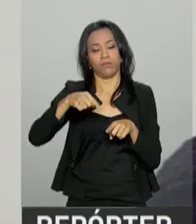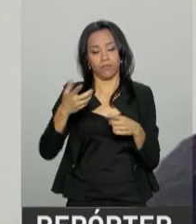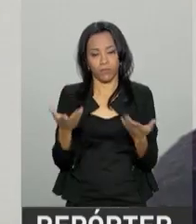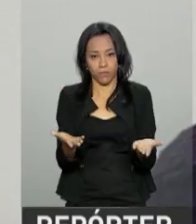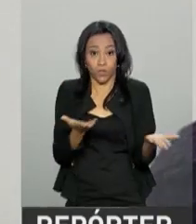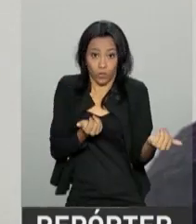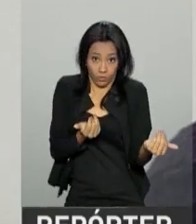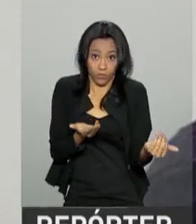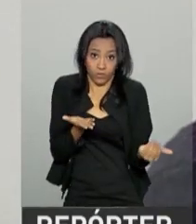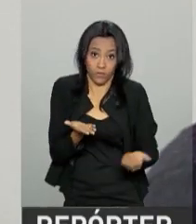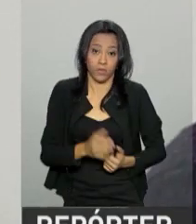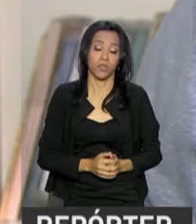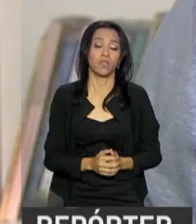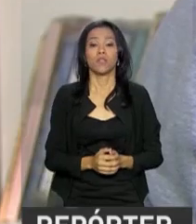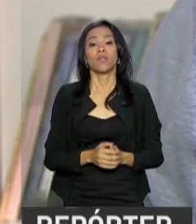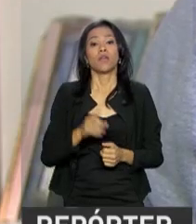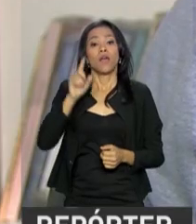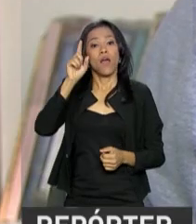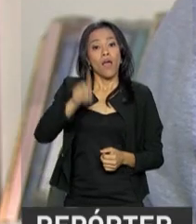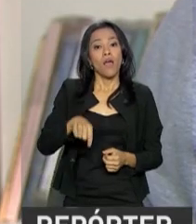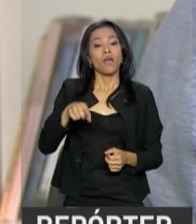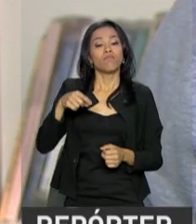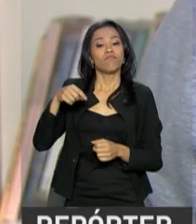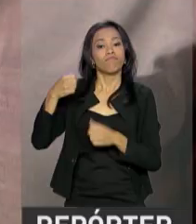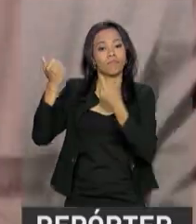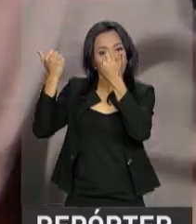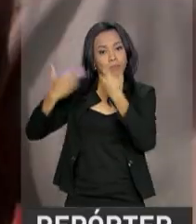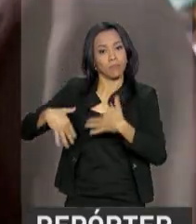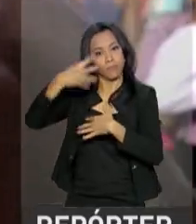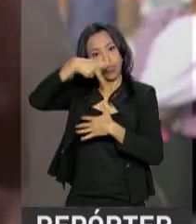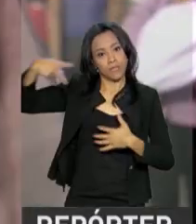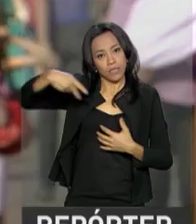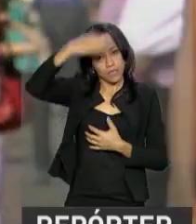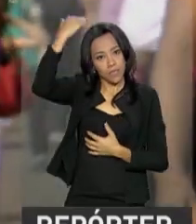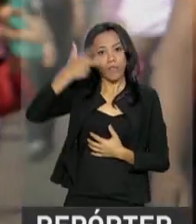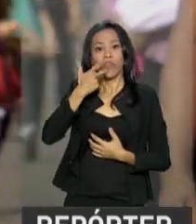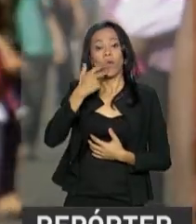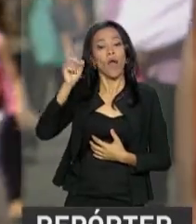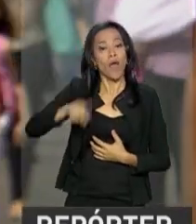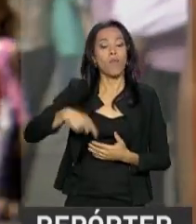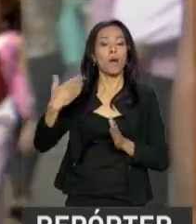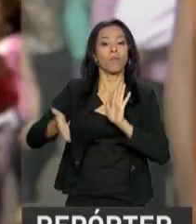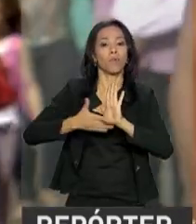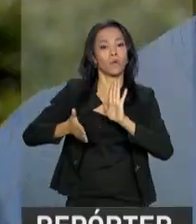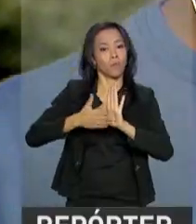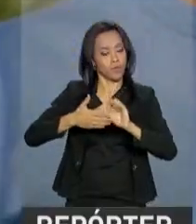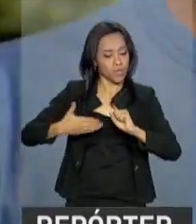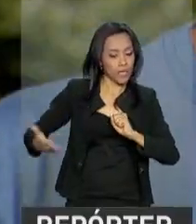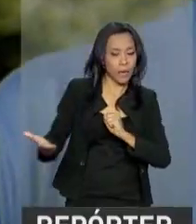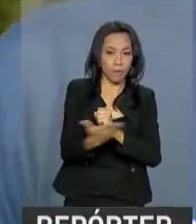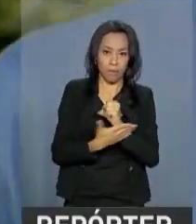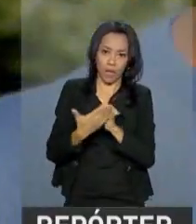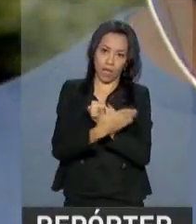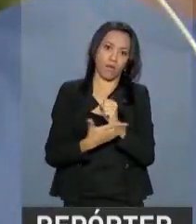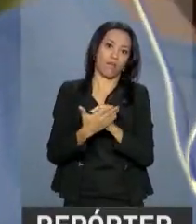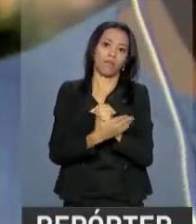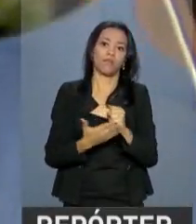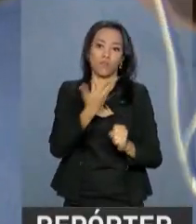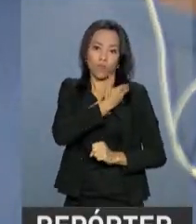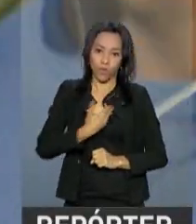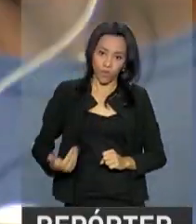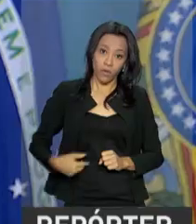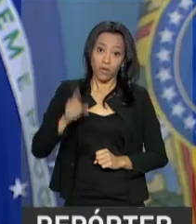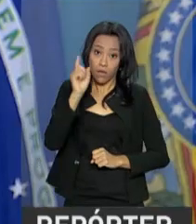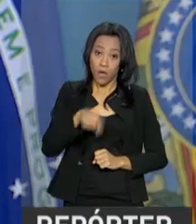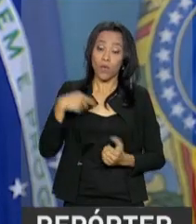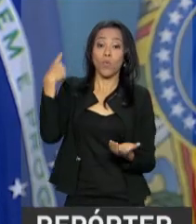destinadas a jovens negros. De acordo com Temer, a medida faz parte de um dos principais pilares do governo, a responsabilidade